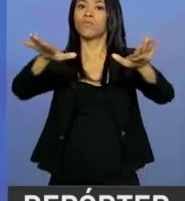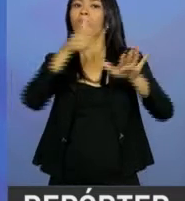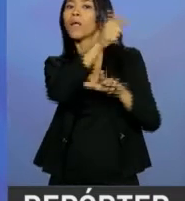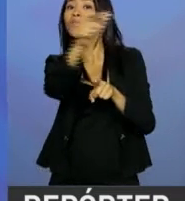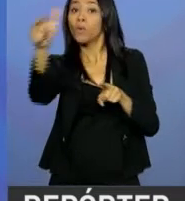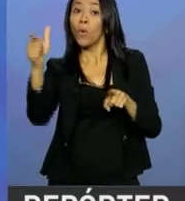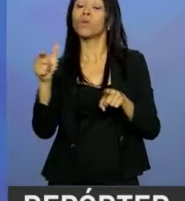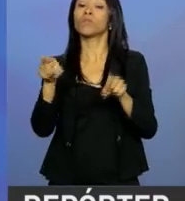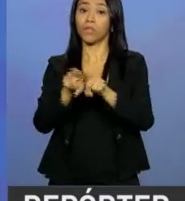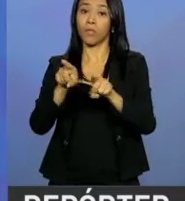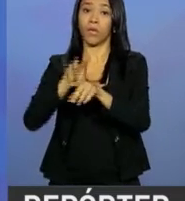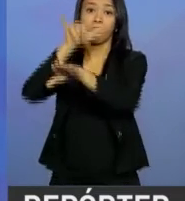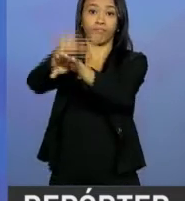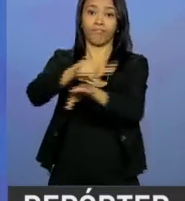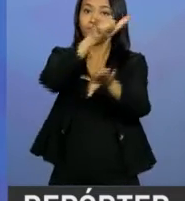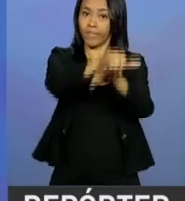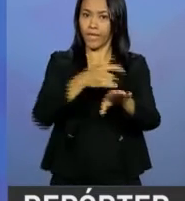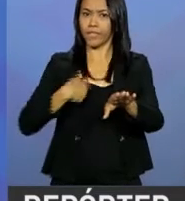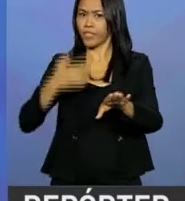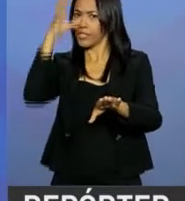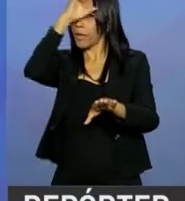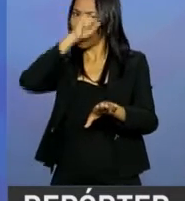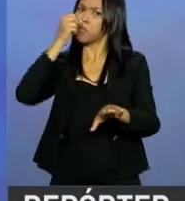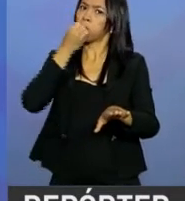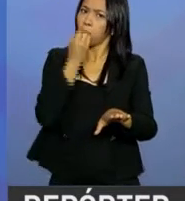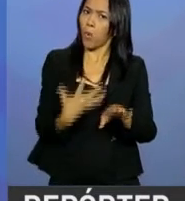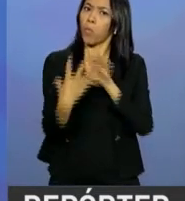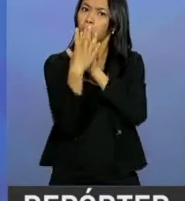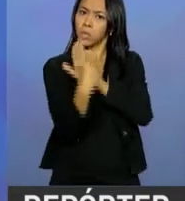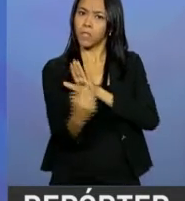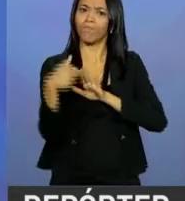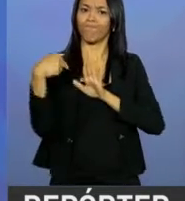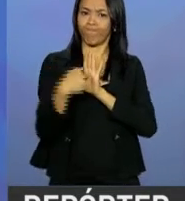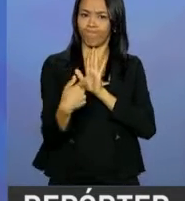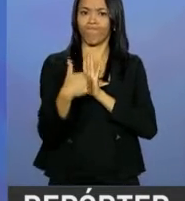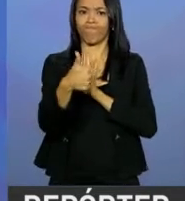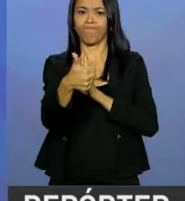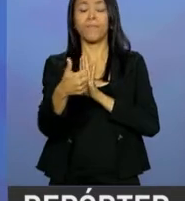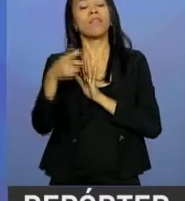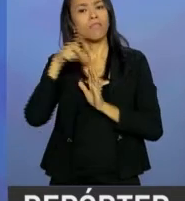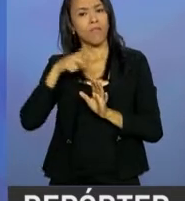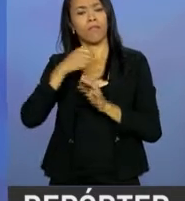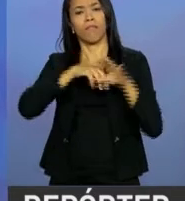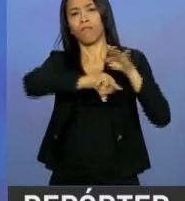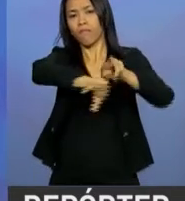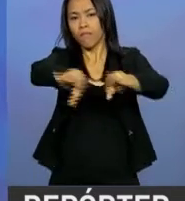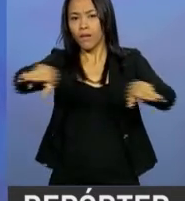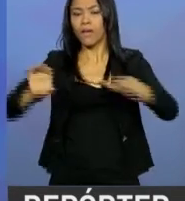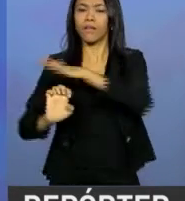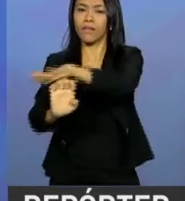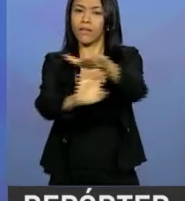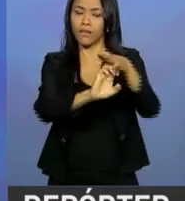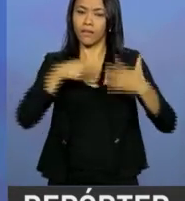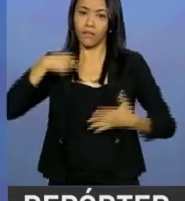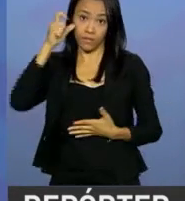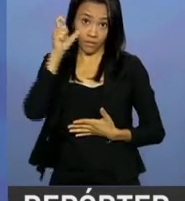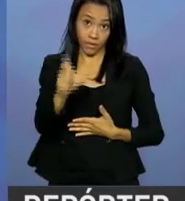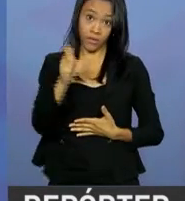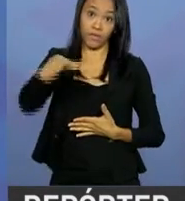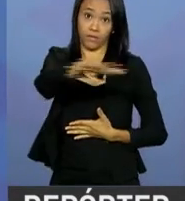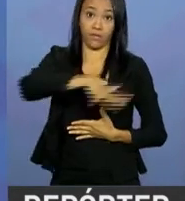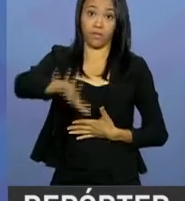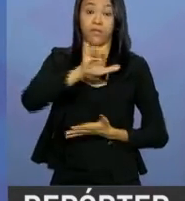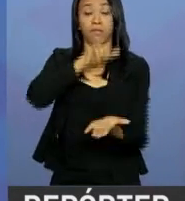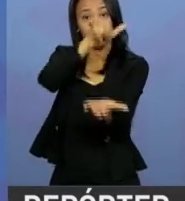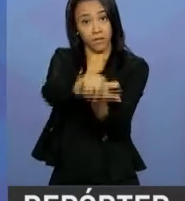em função de lições aprendidas que a gente viu nas outras rodadas mas não estou bastante otimista que têm um interesse bastante grande no mercado nesses era o cot que a